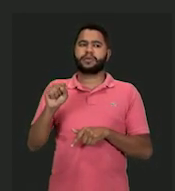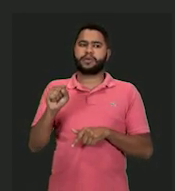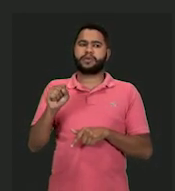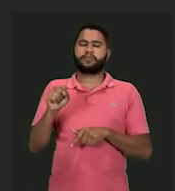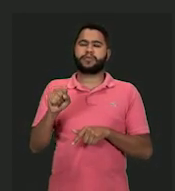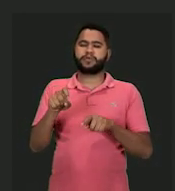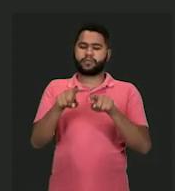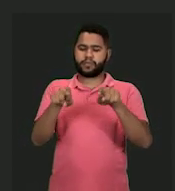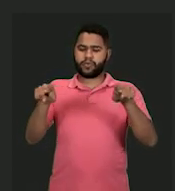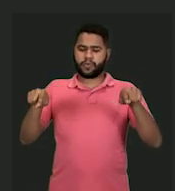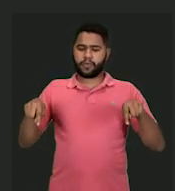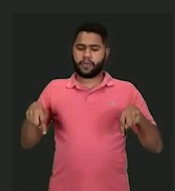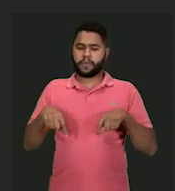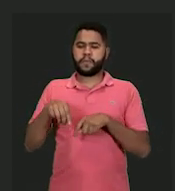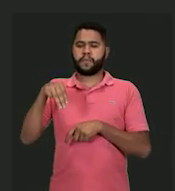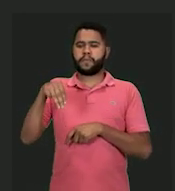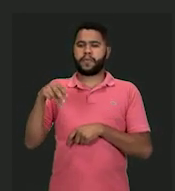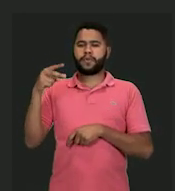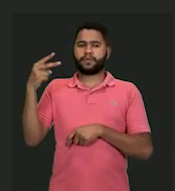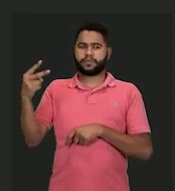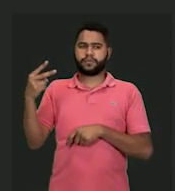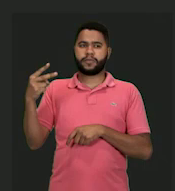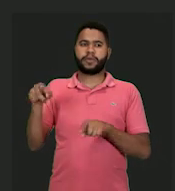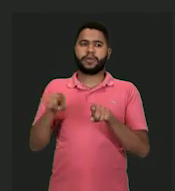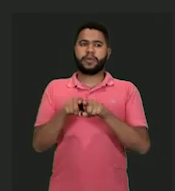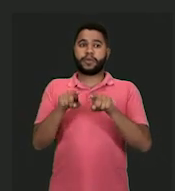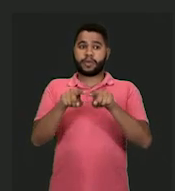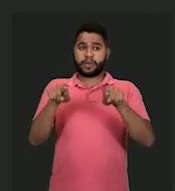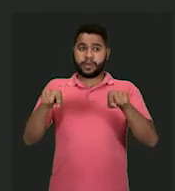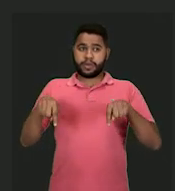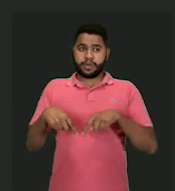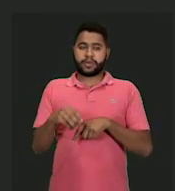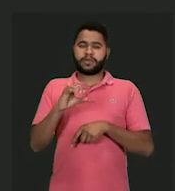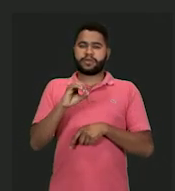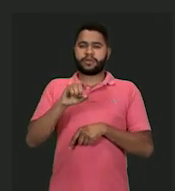quadrado. E a área de uma folha de A4 é